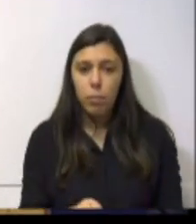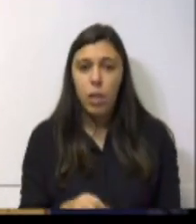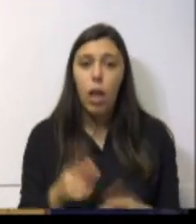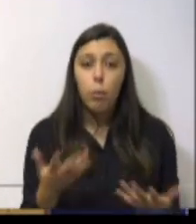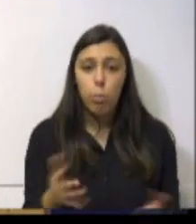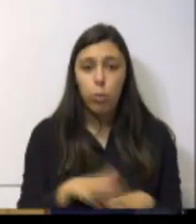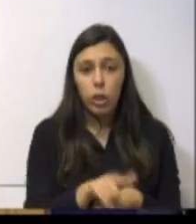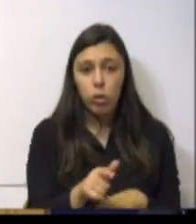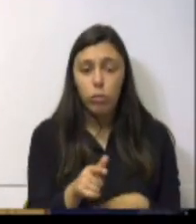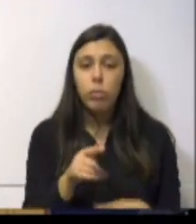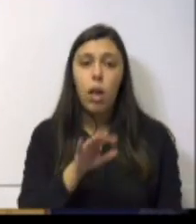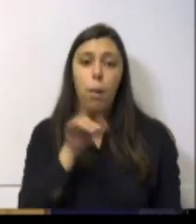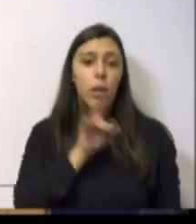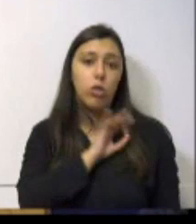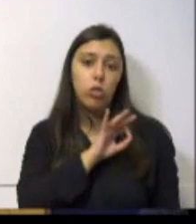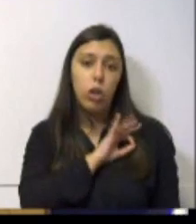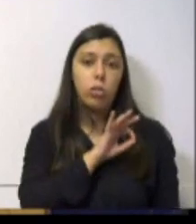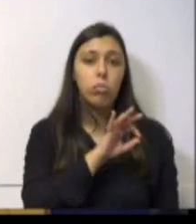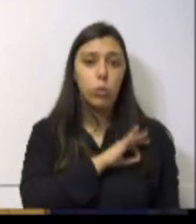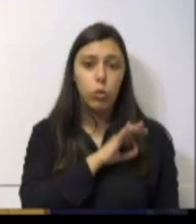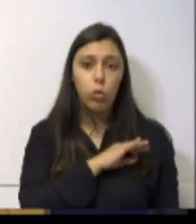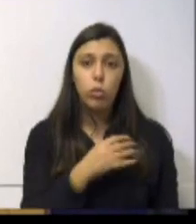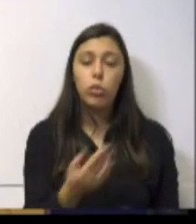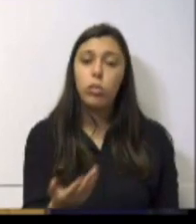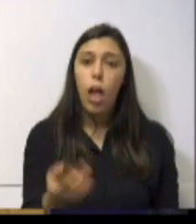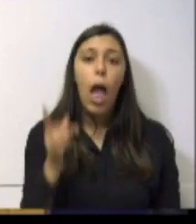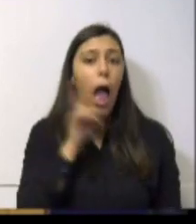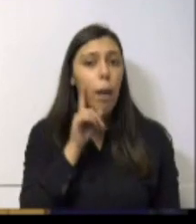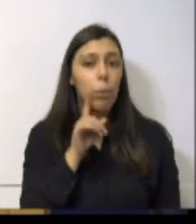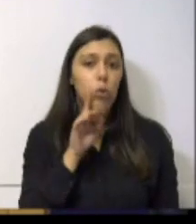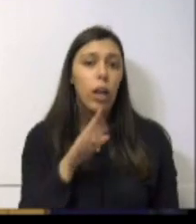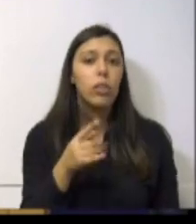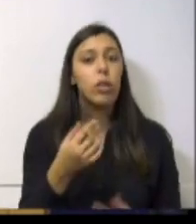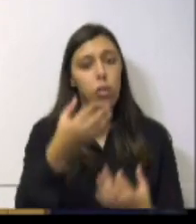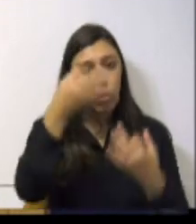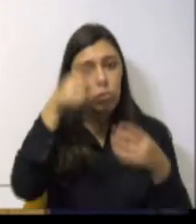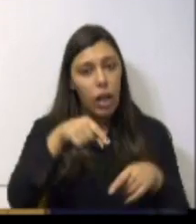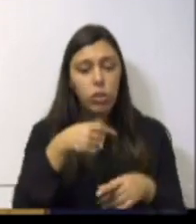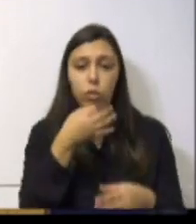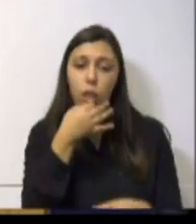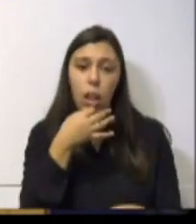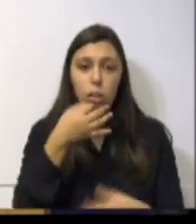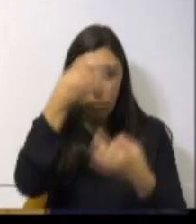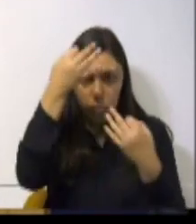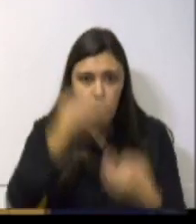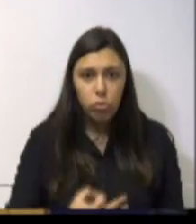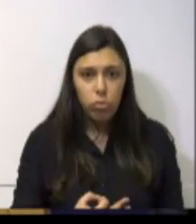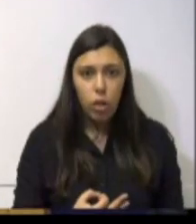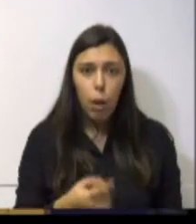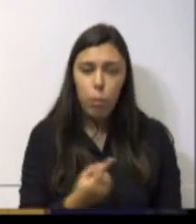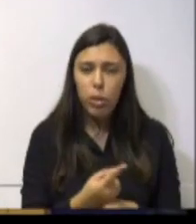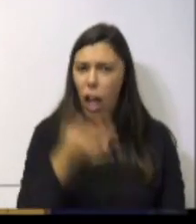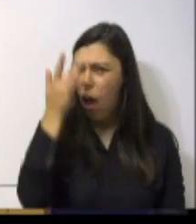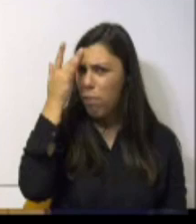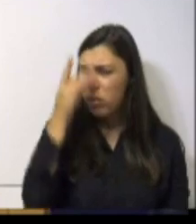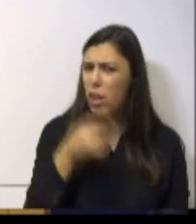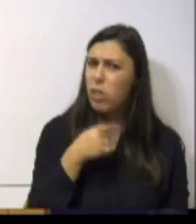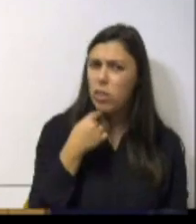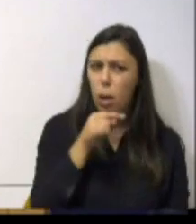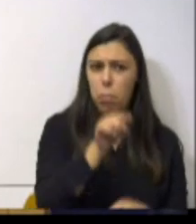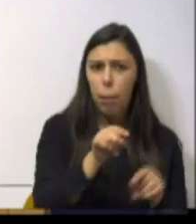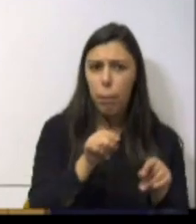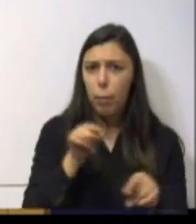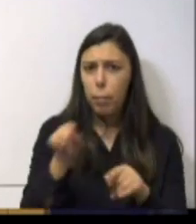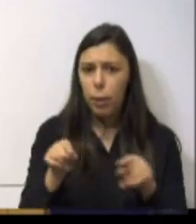meus senhores, é necessário que se ponha seriedade nestas discussões, porque é fácil acusar agora os ministros da